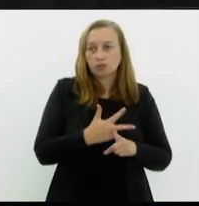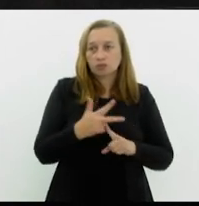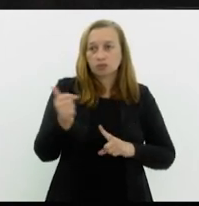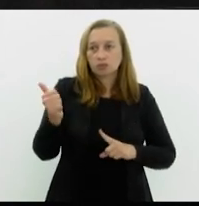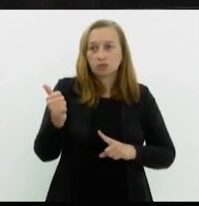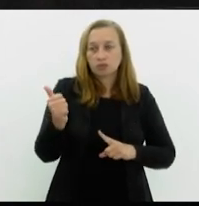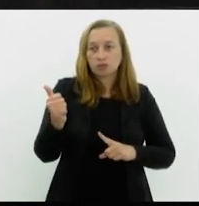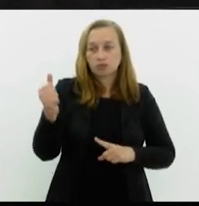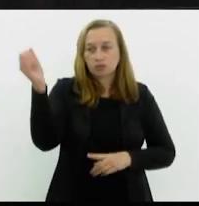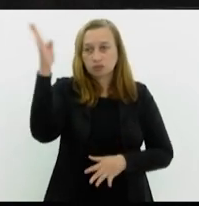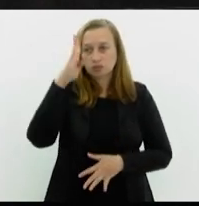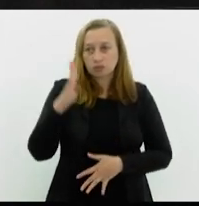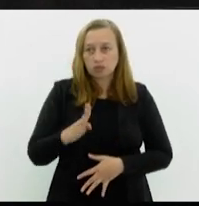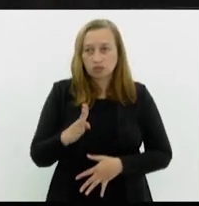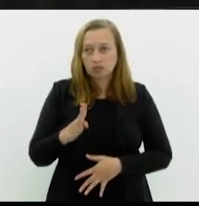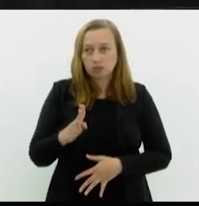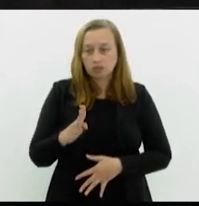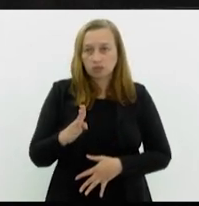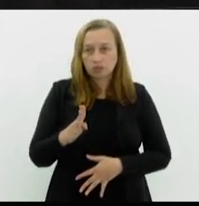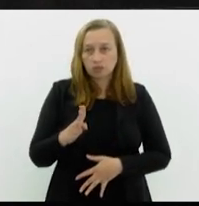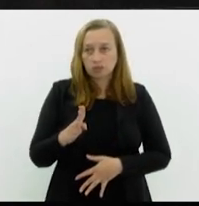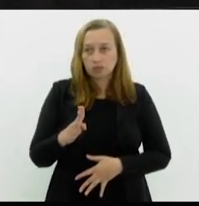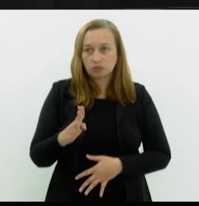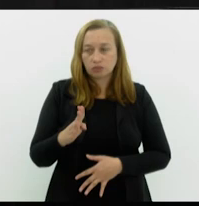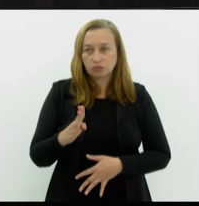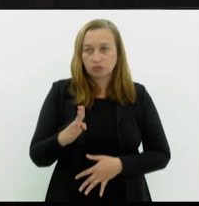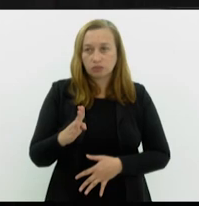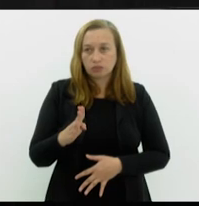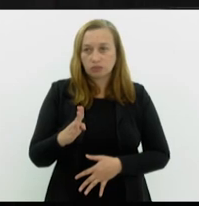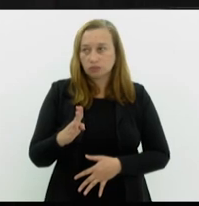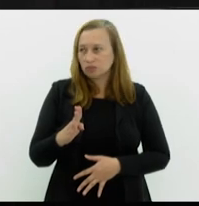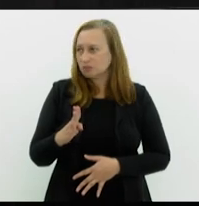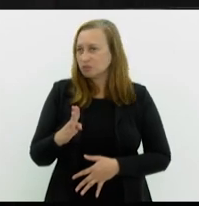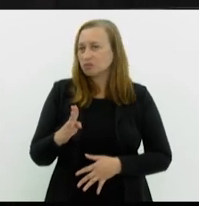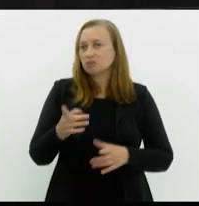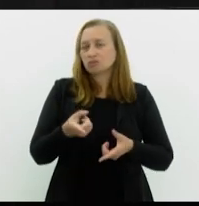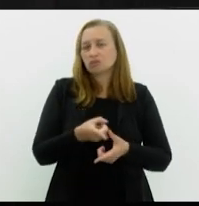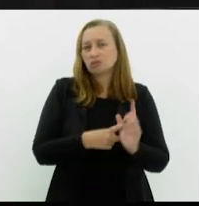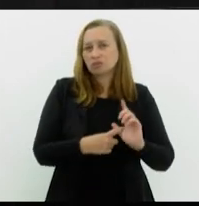brasileiros de inadimplência, na ordem de